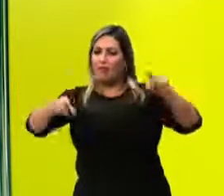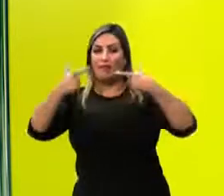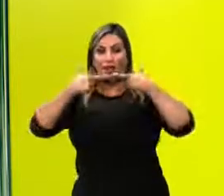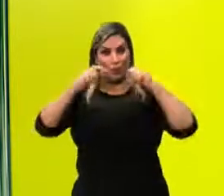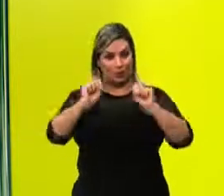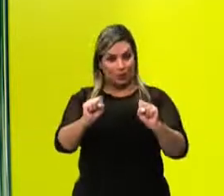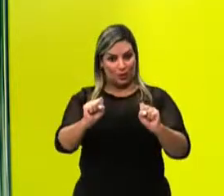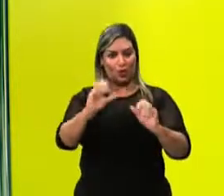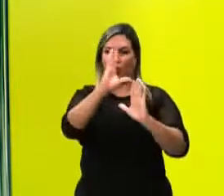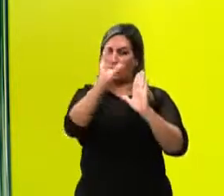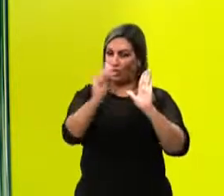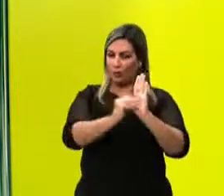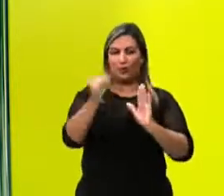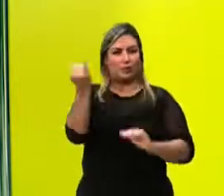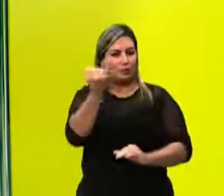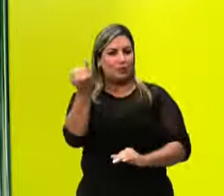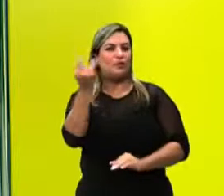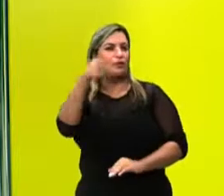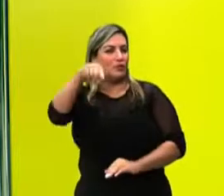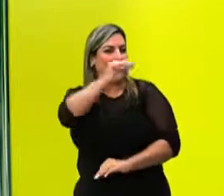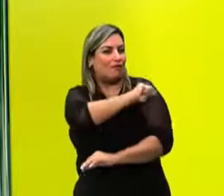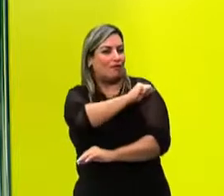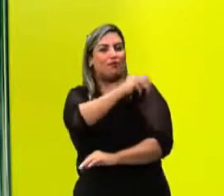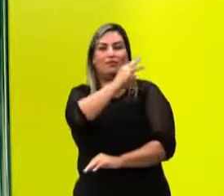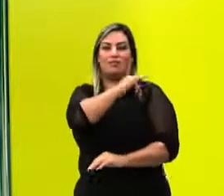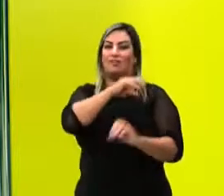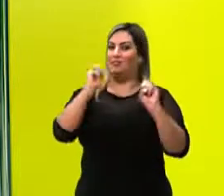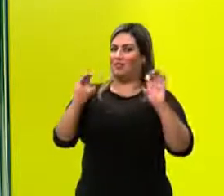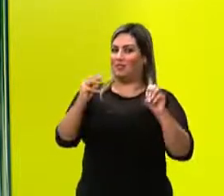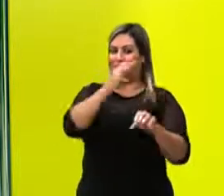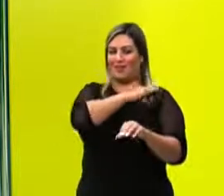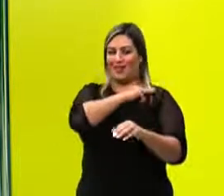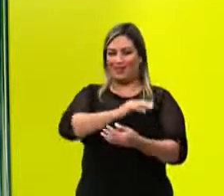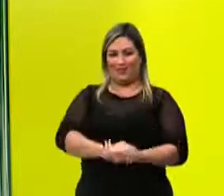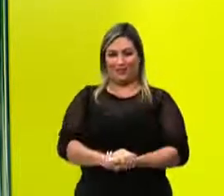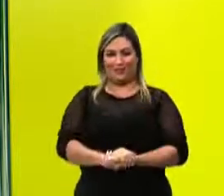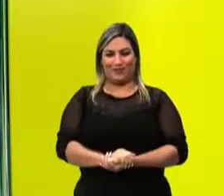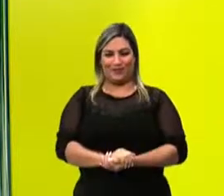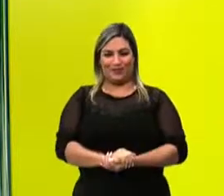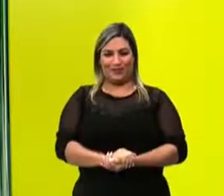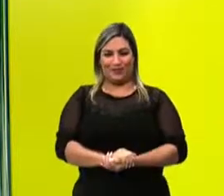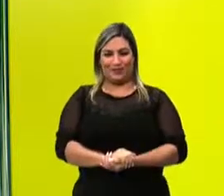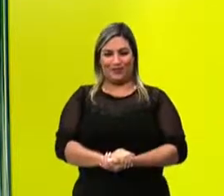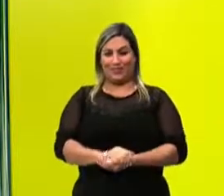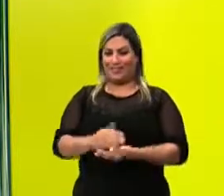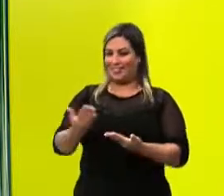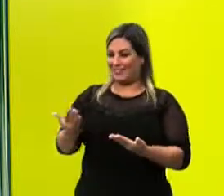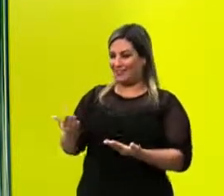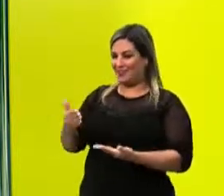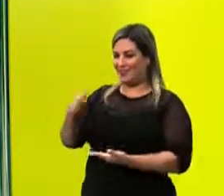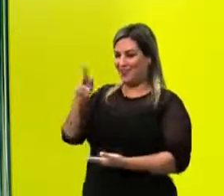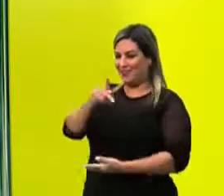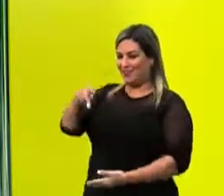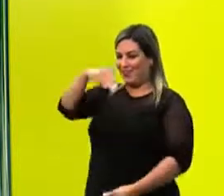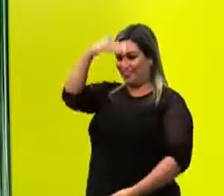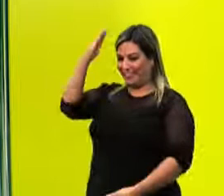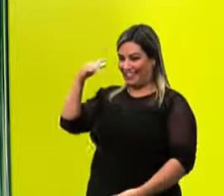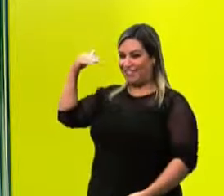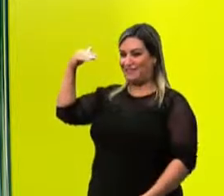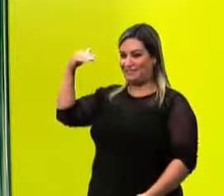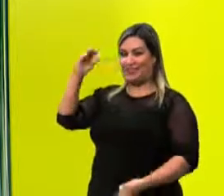linguística. Conteúdo importante para vocês estudantes da terceira série do ensino médio. Bom, então aqui, professora